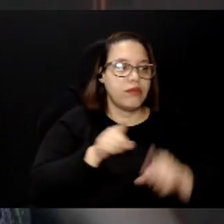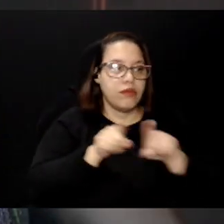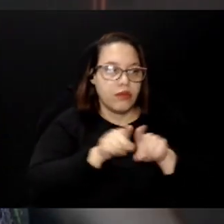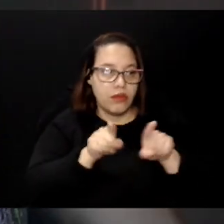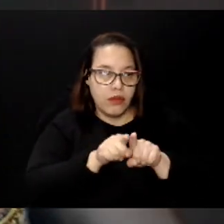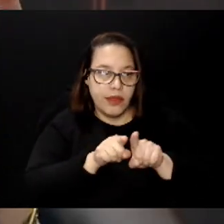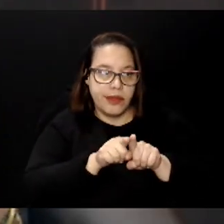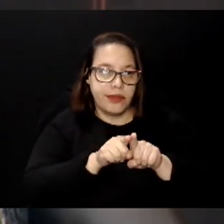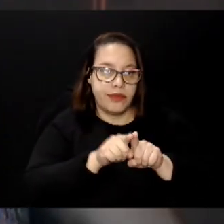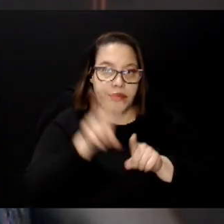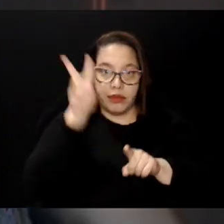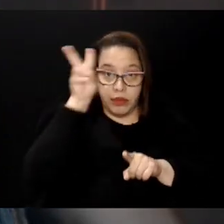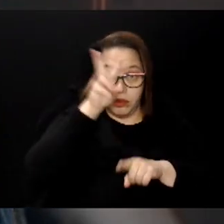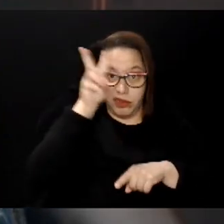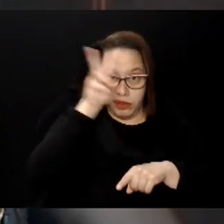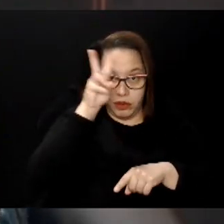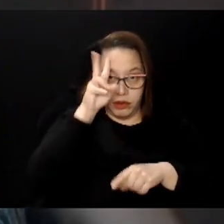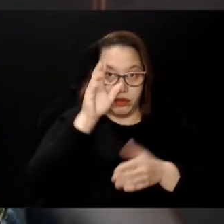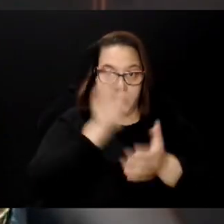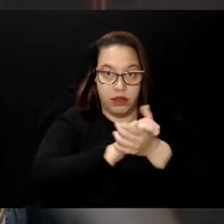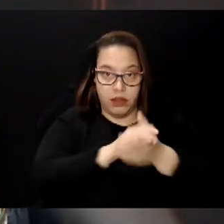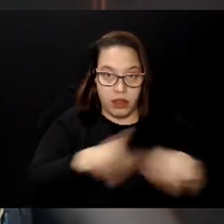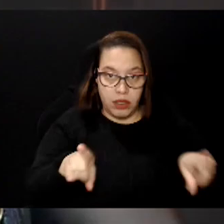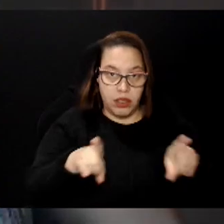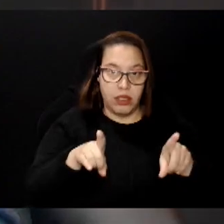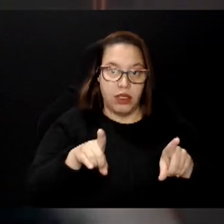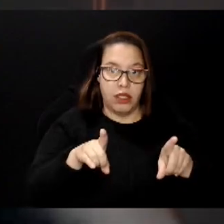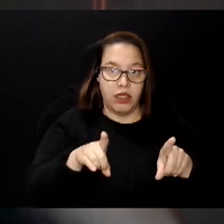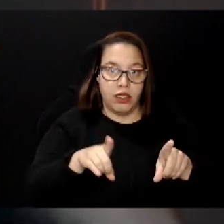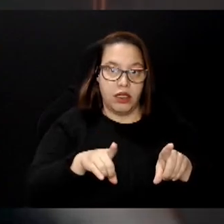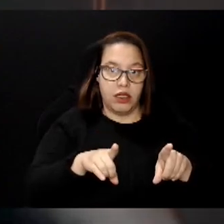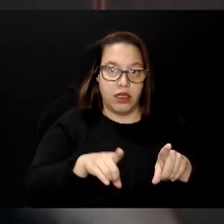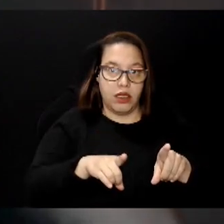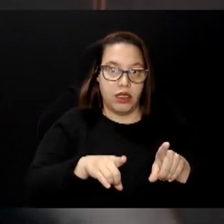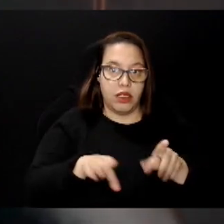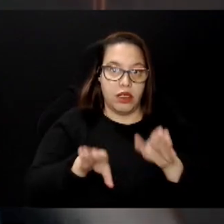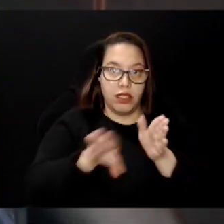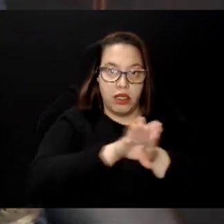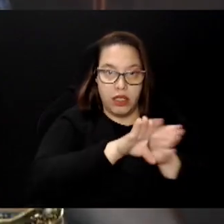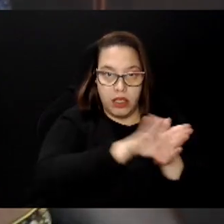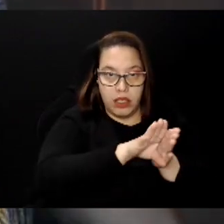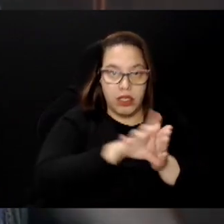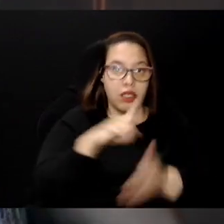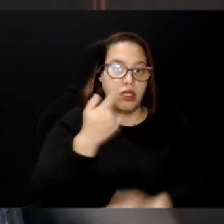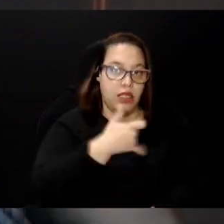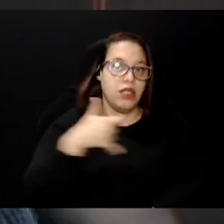do divórcio cinza, que o pessoal, quando chega na nossa idade,